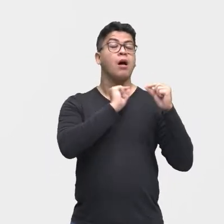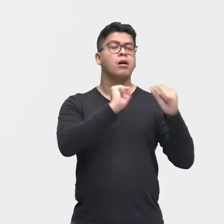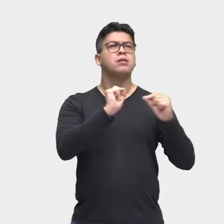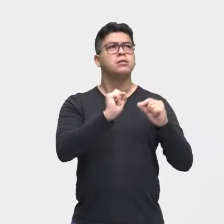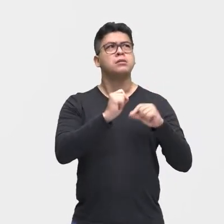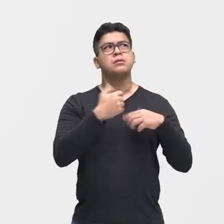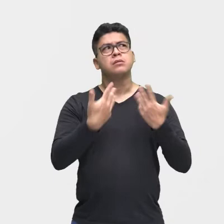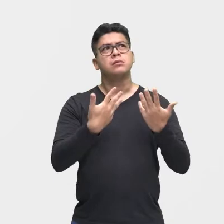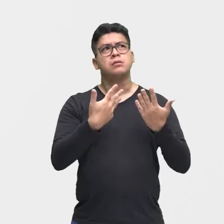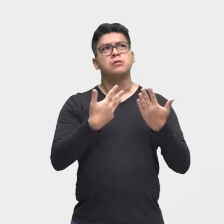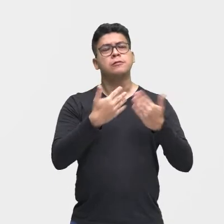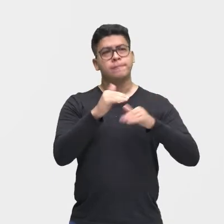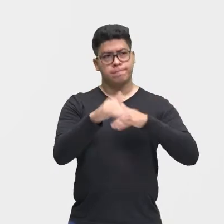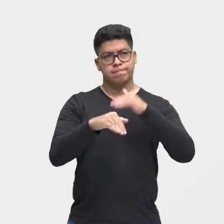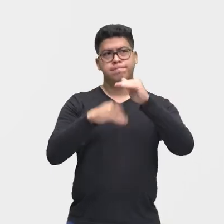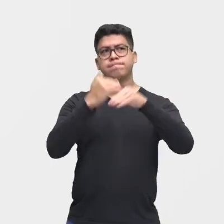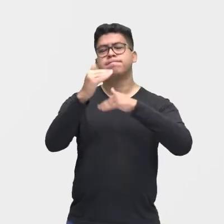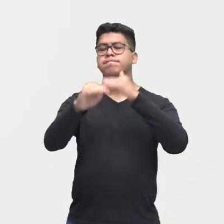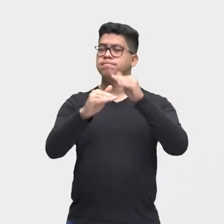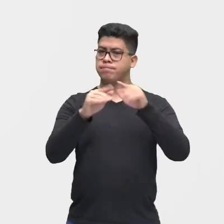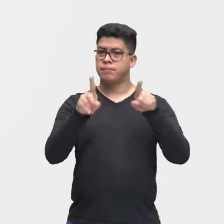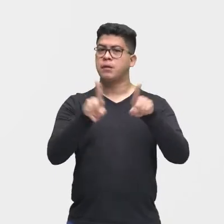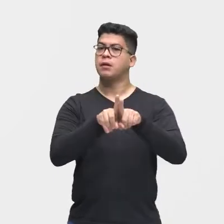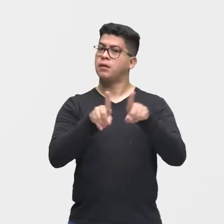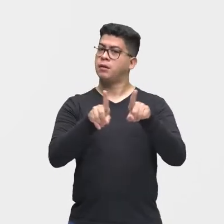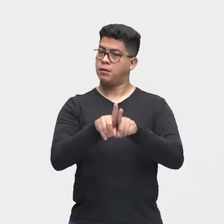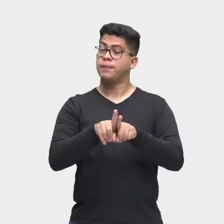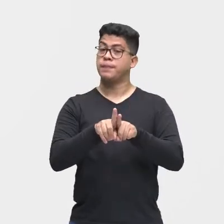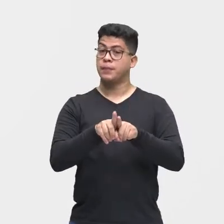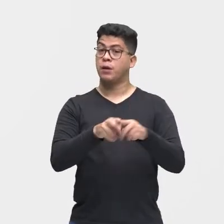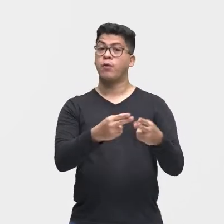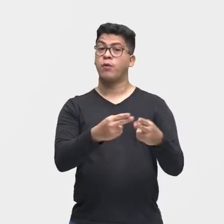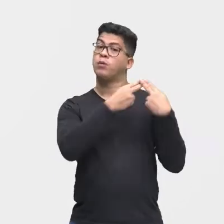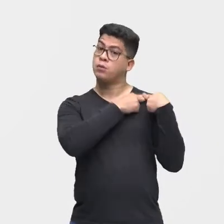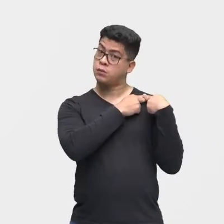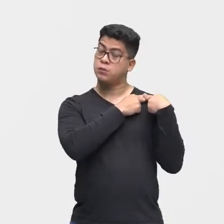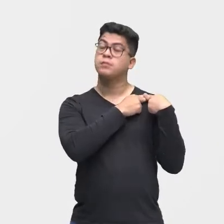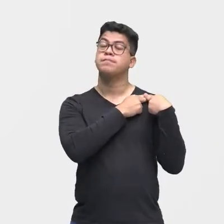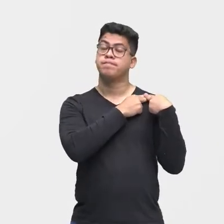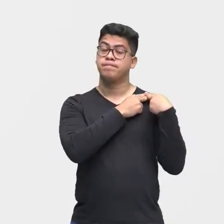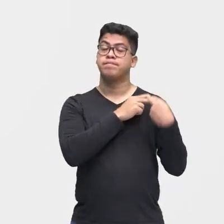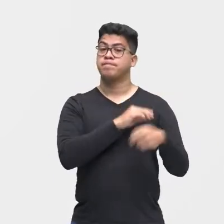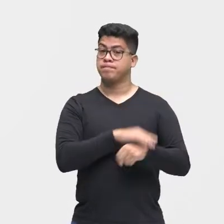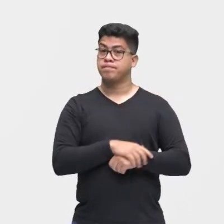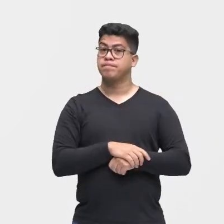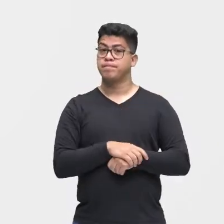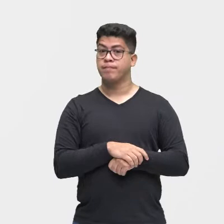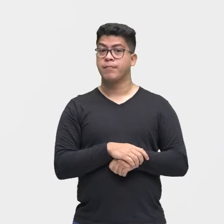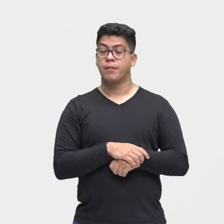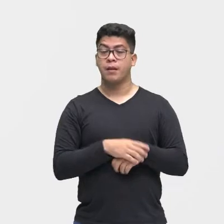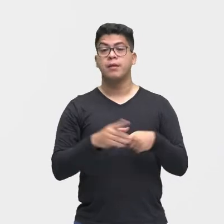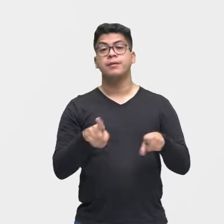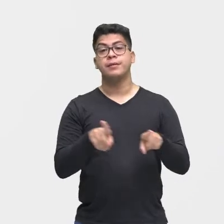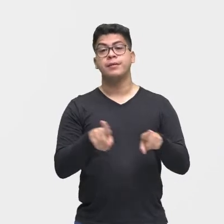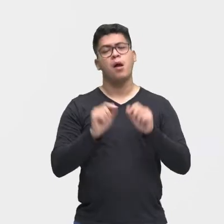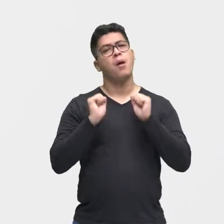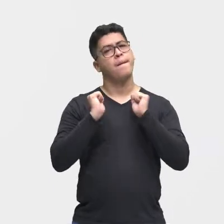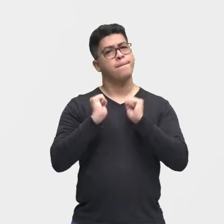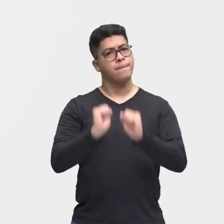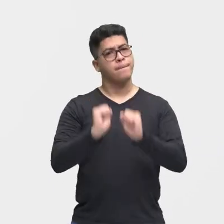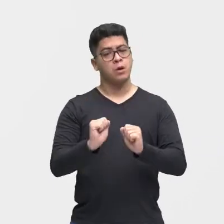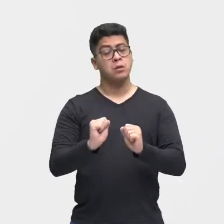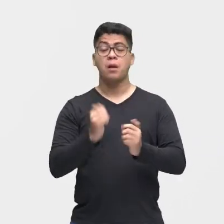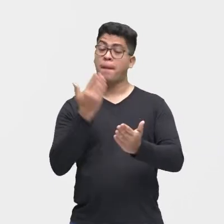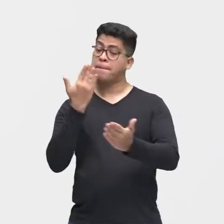tá jogando Você é responsável ali pelas suas ações Lembrando que você pode fazer você pode ganhar ou